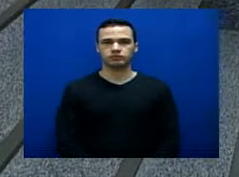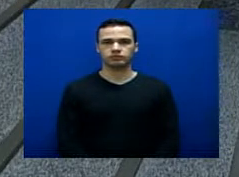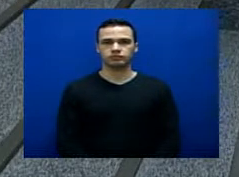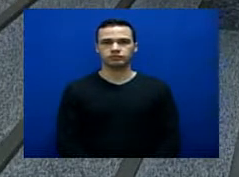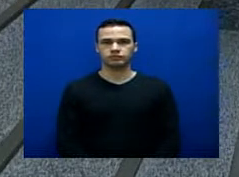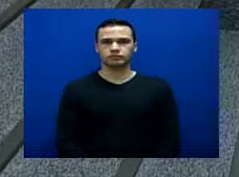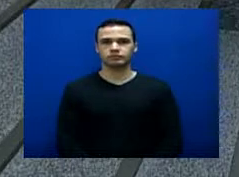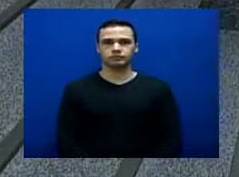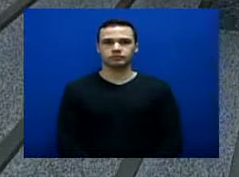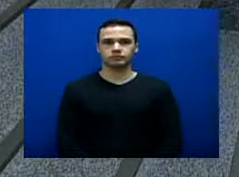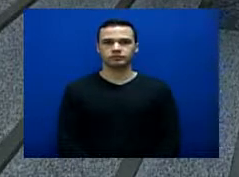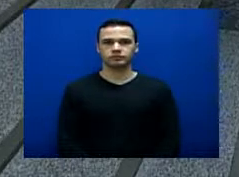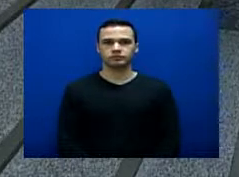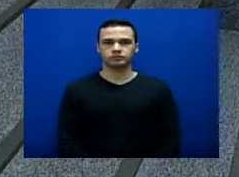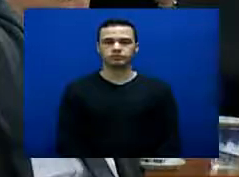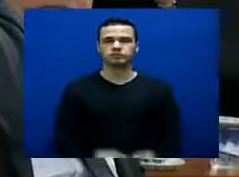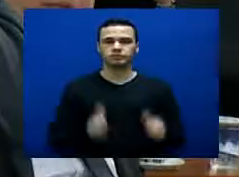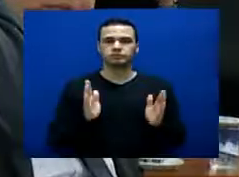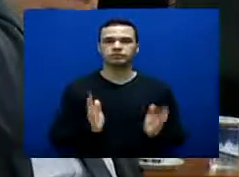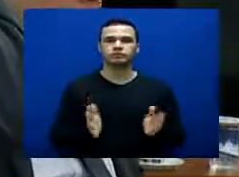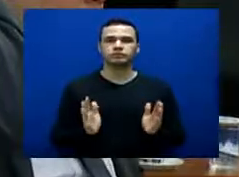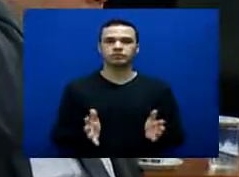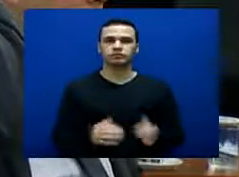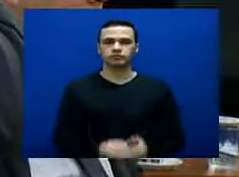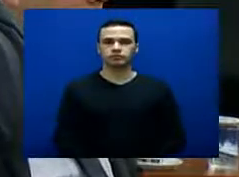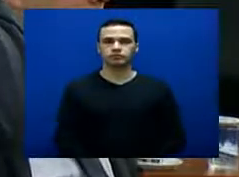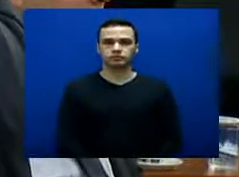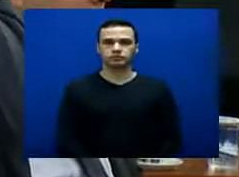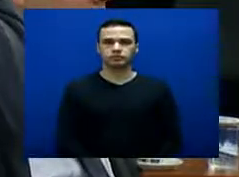Senhor presidente, já passo.